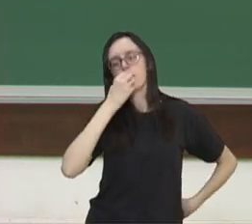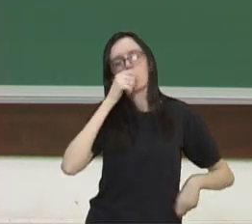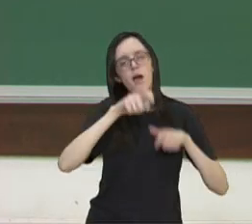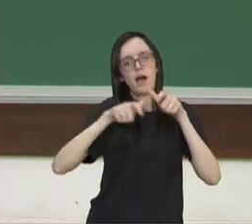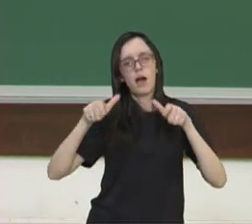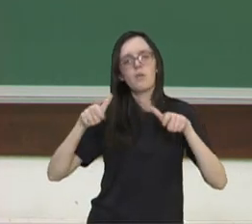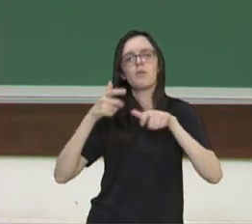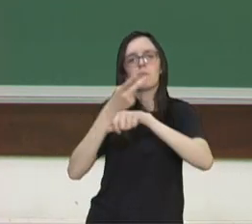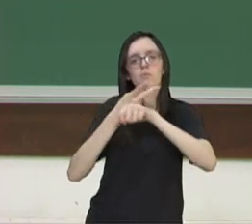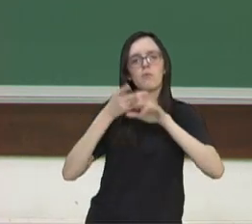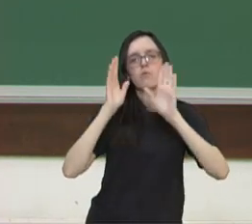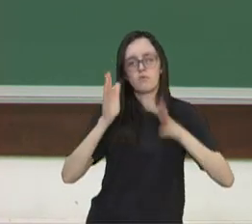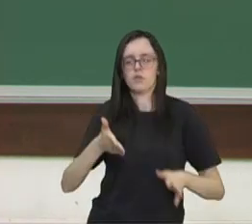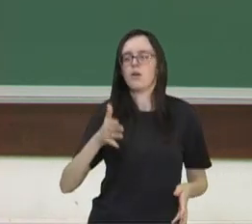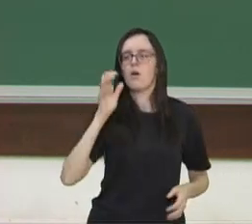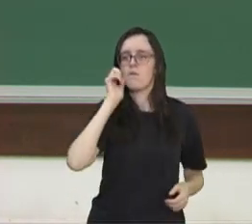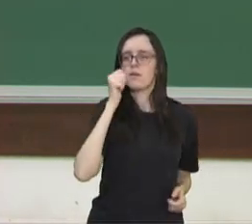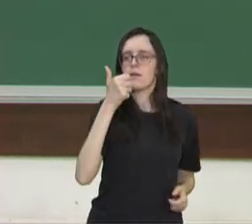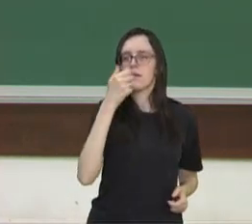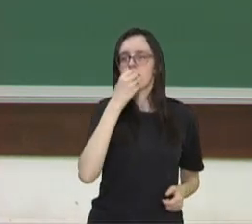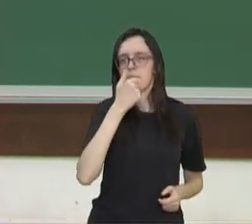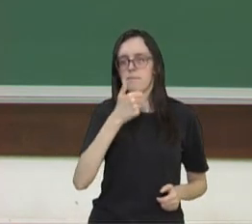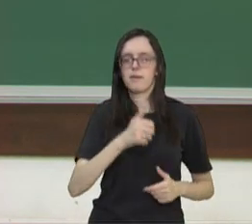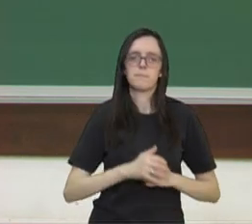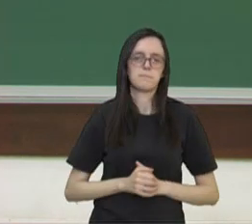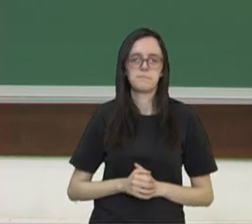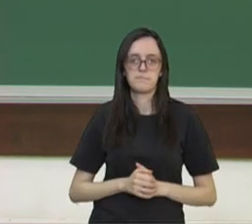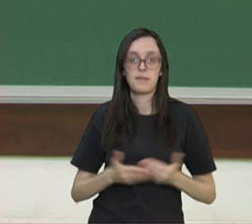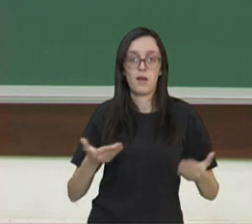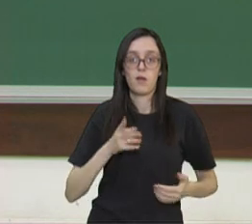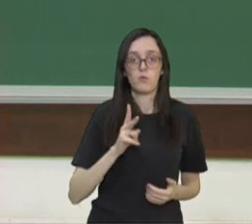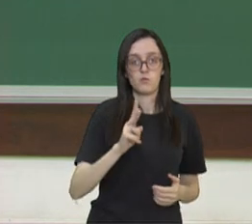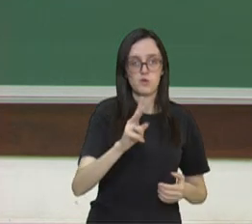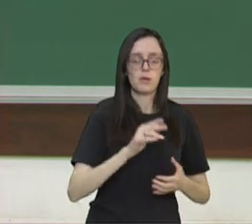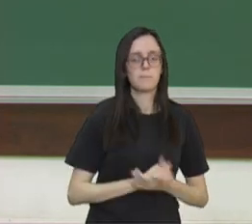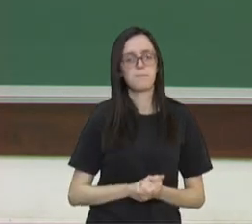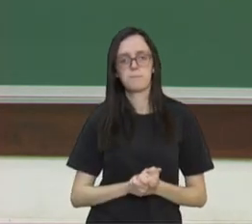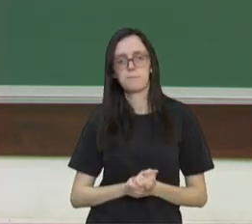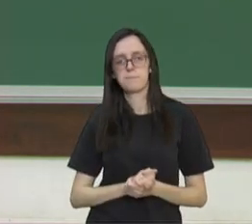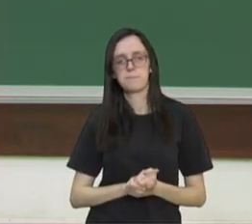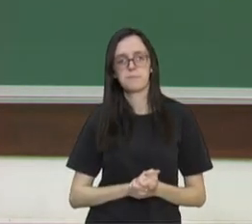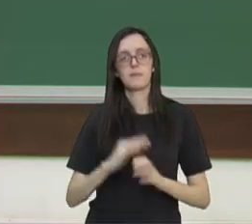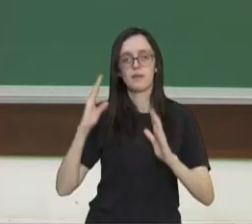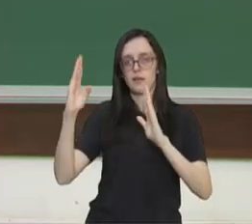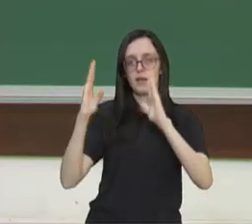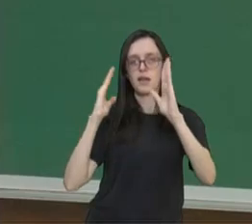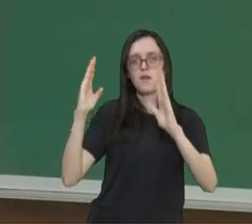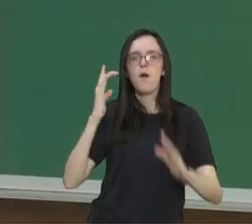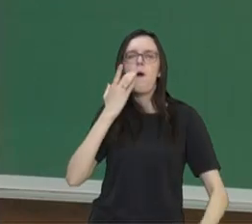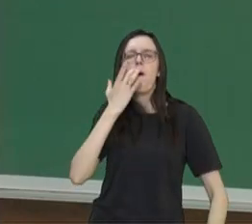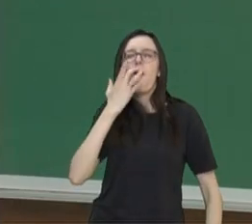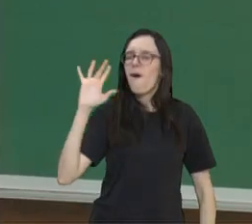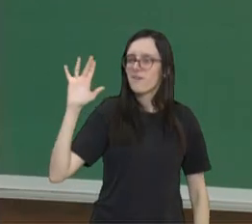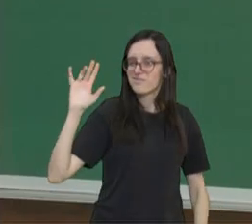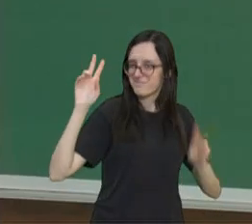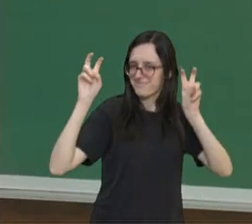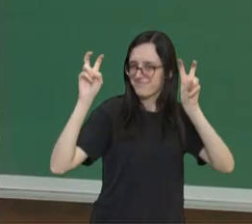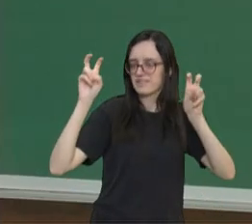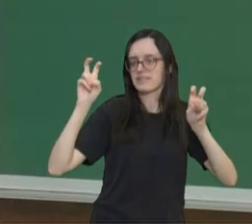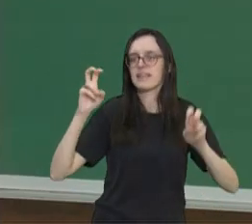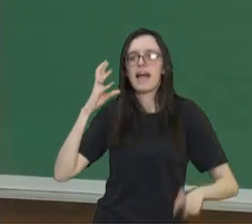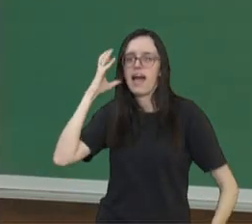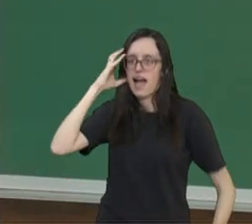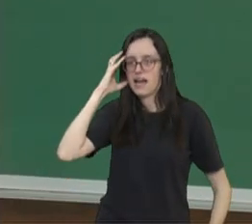foram lá, procuraram, já ouviram. Isso aí, muito bem. Vamos continuar? Ei, a era de ouro do